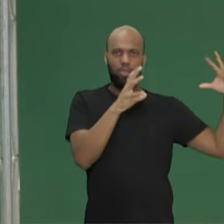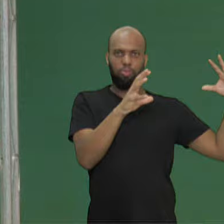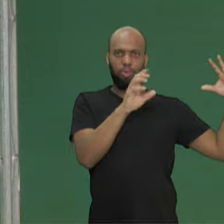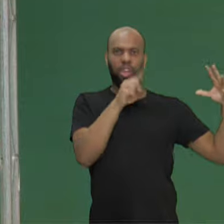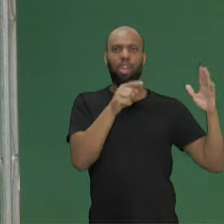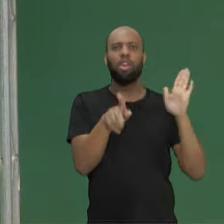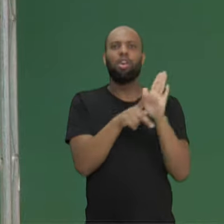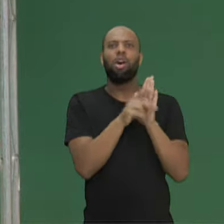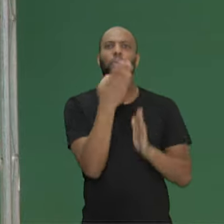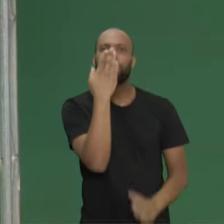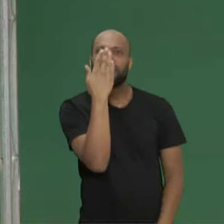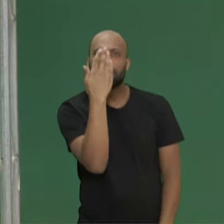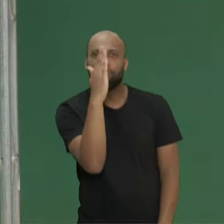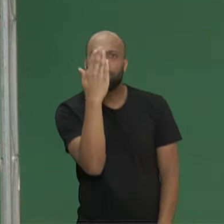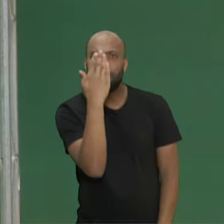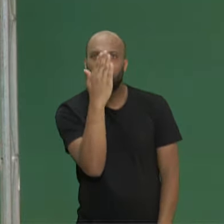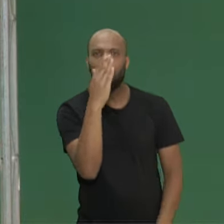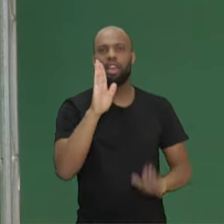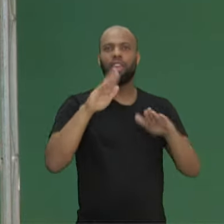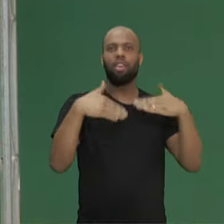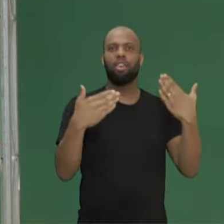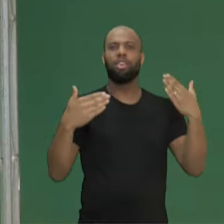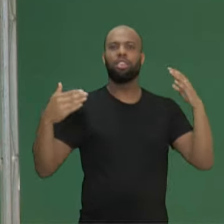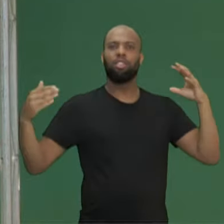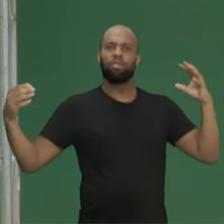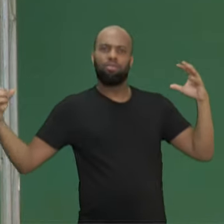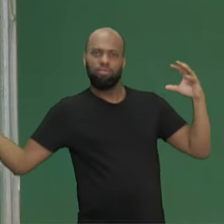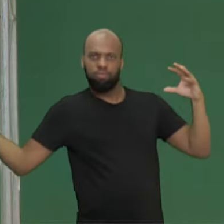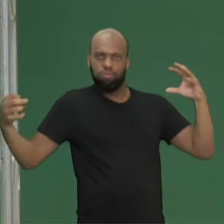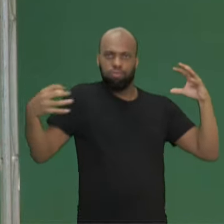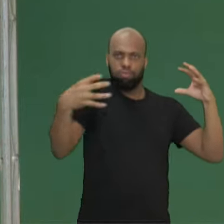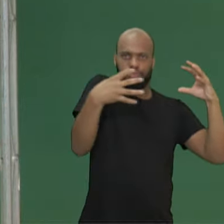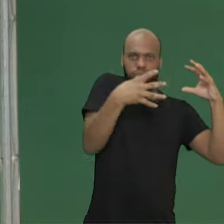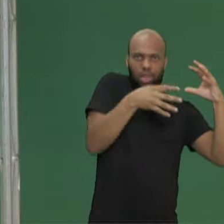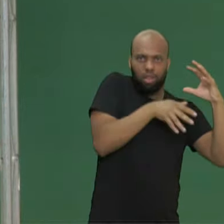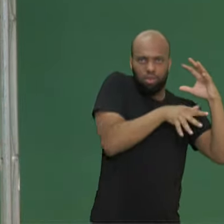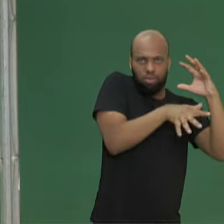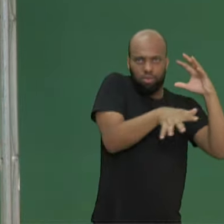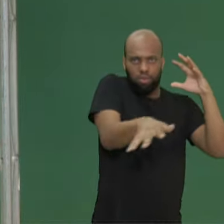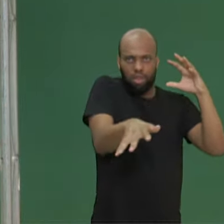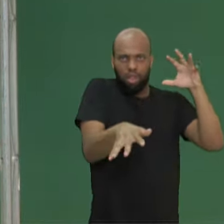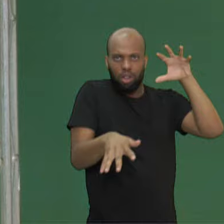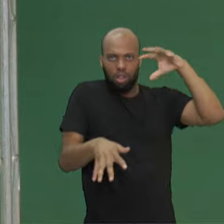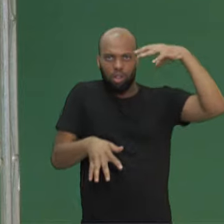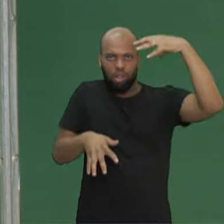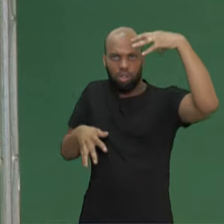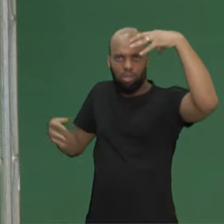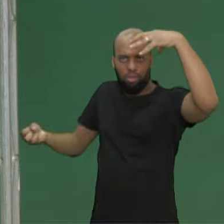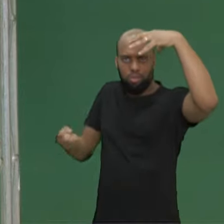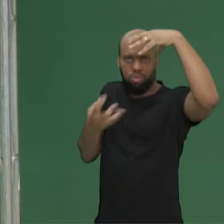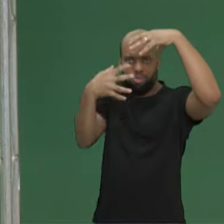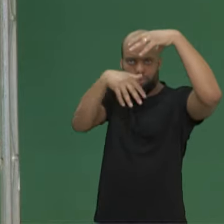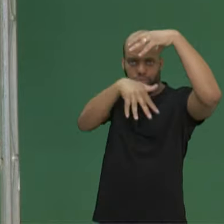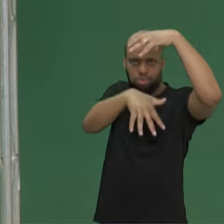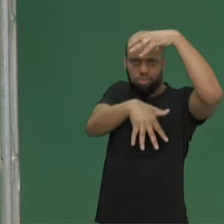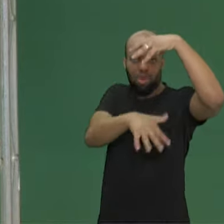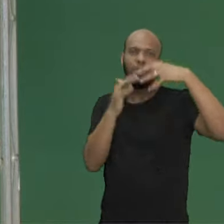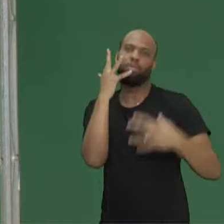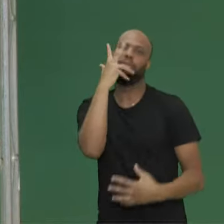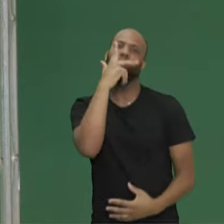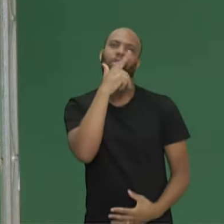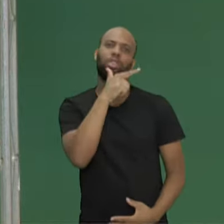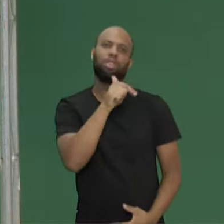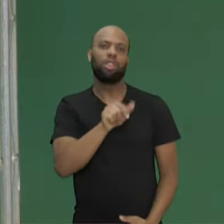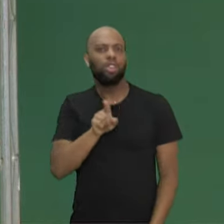foquinhos aqui parecendo diamantes, eles ficavam girando assim na cena porque ele fazia na hora, assim. Então era muito bonito, ele conseguiu,